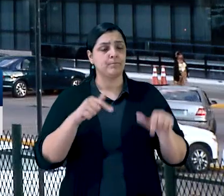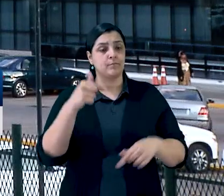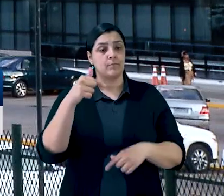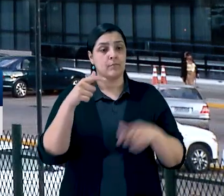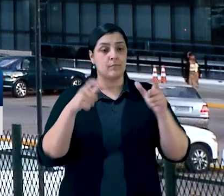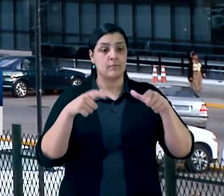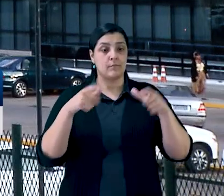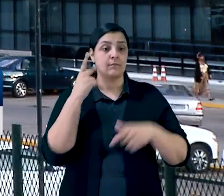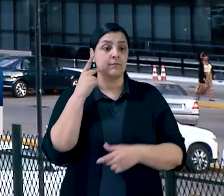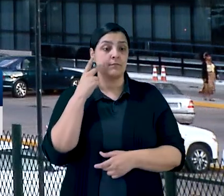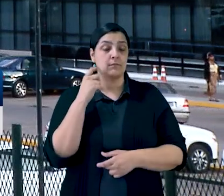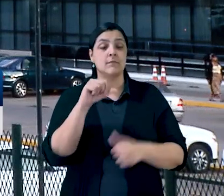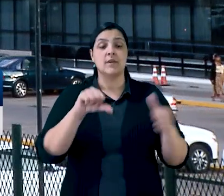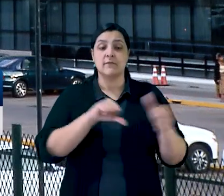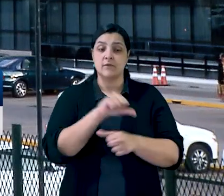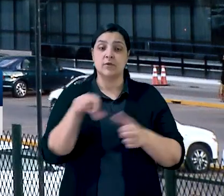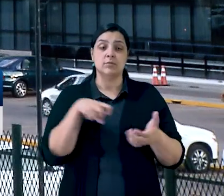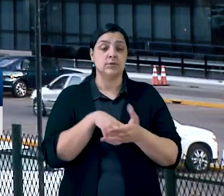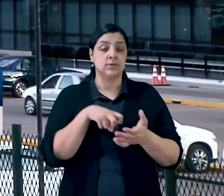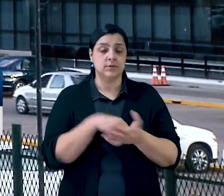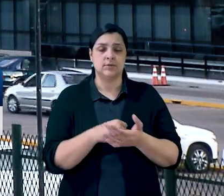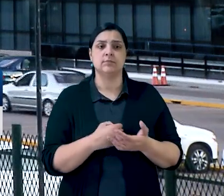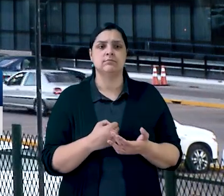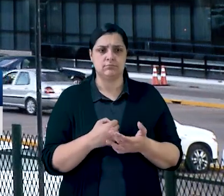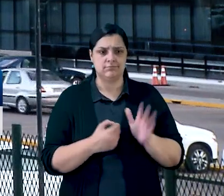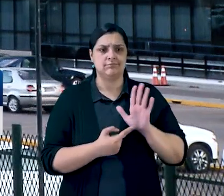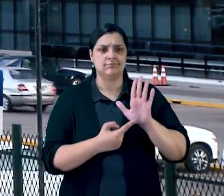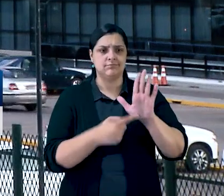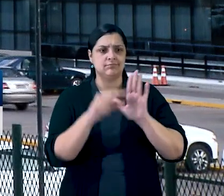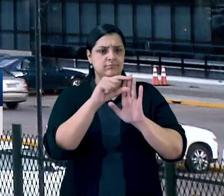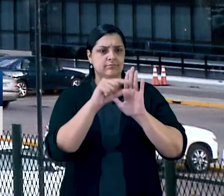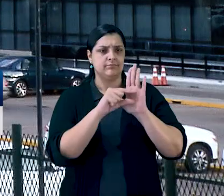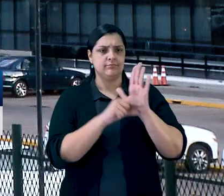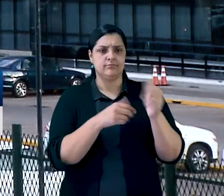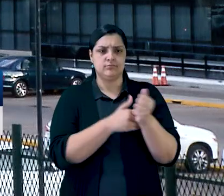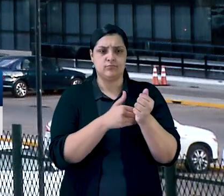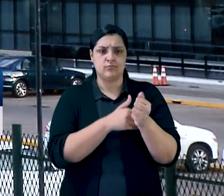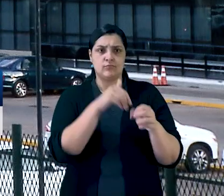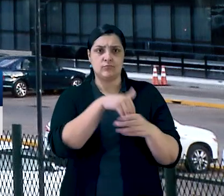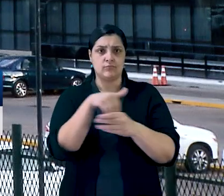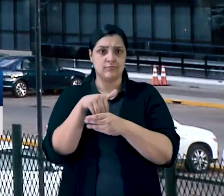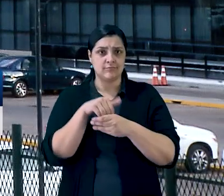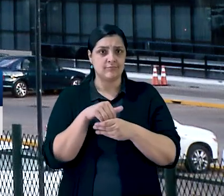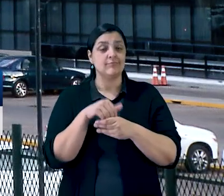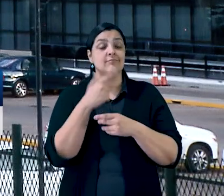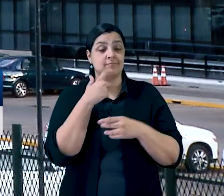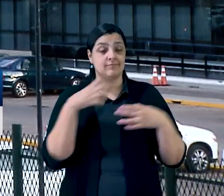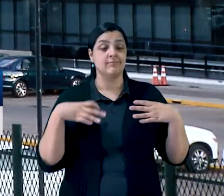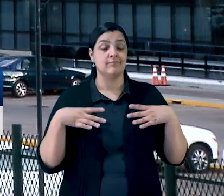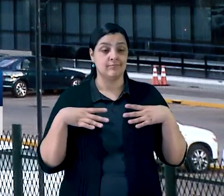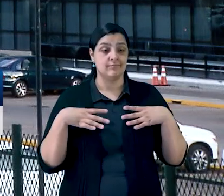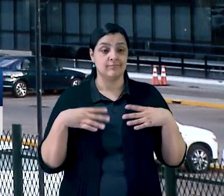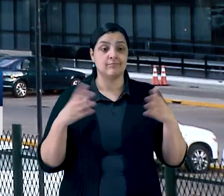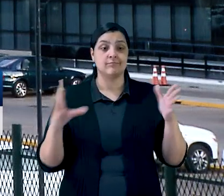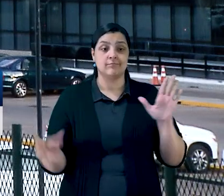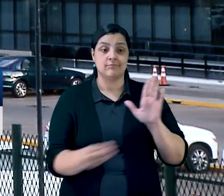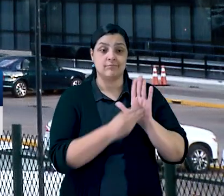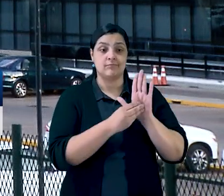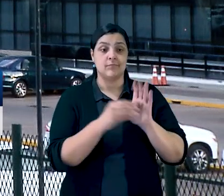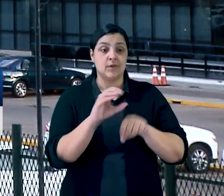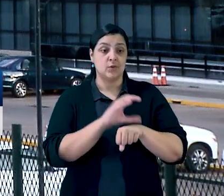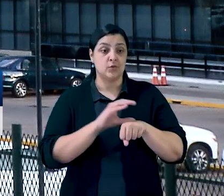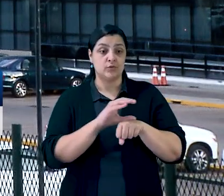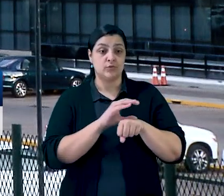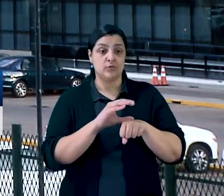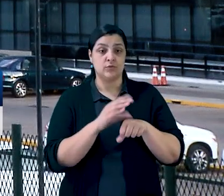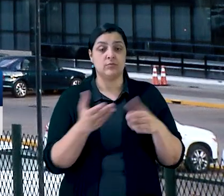Trabalho da 7ª Região, no Ceará, reformou a sentença, destacando que o dispositivo do Código Eleitoral que prevê os feriados foi